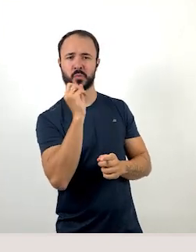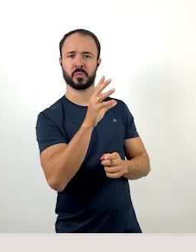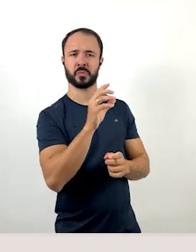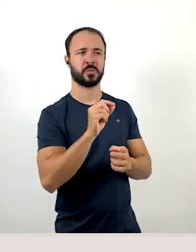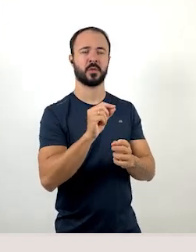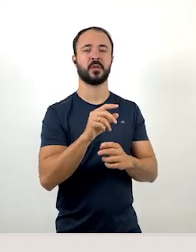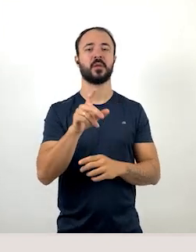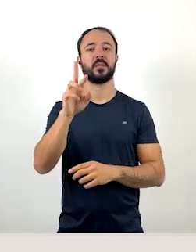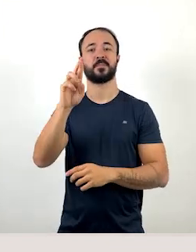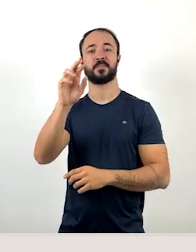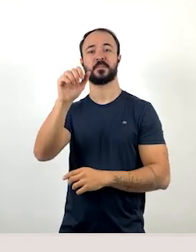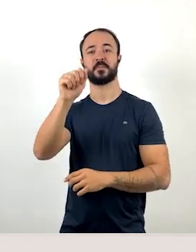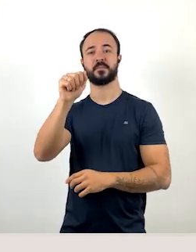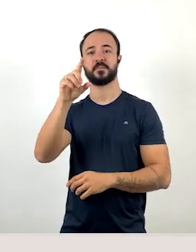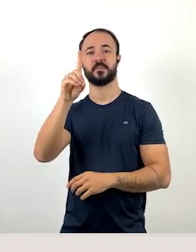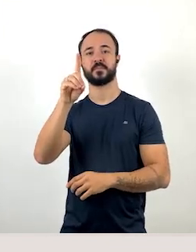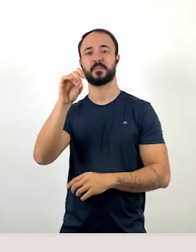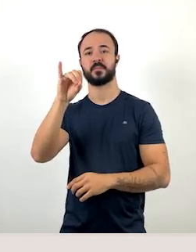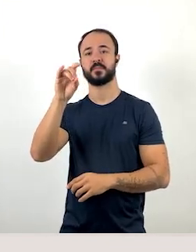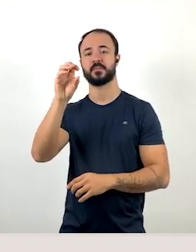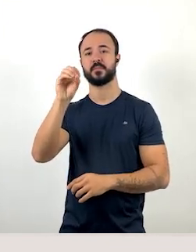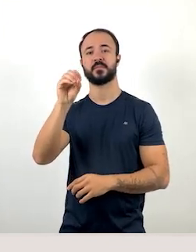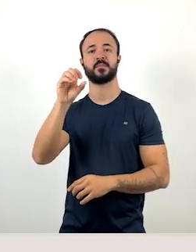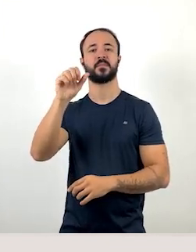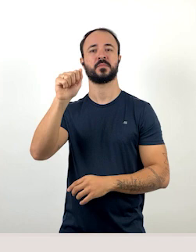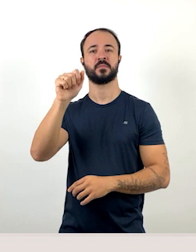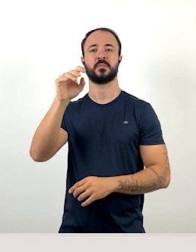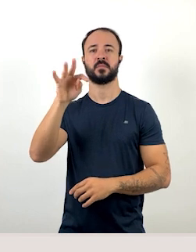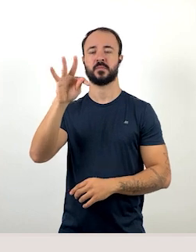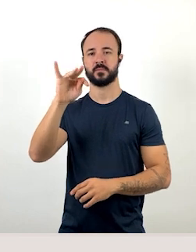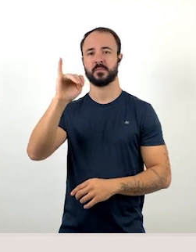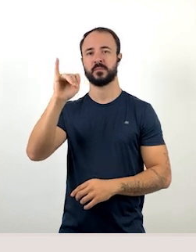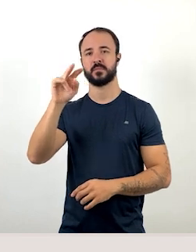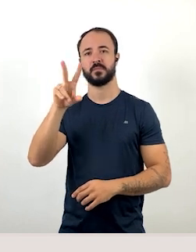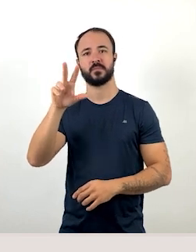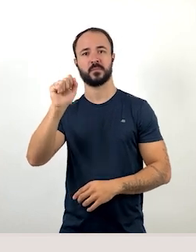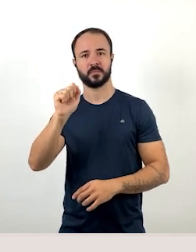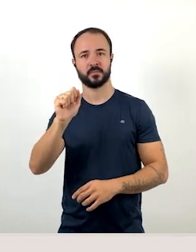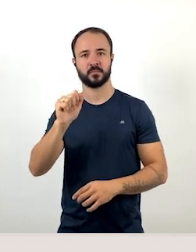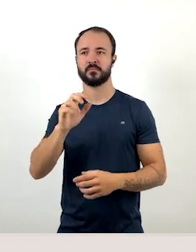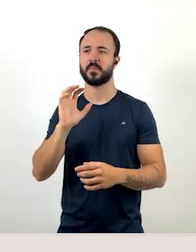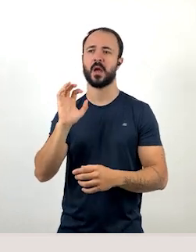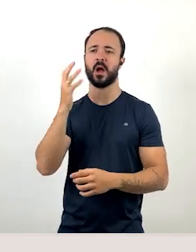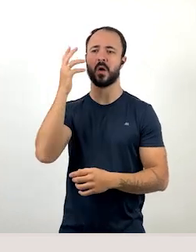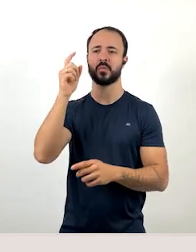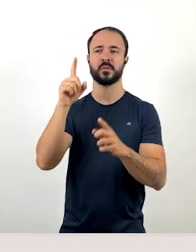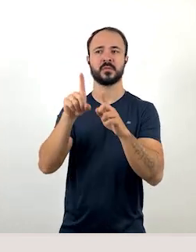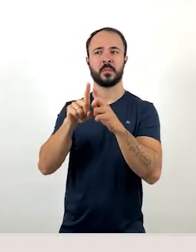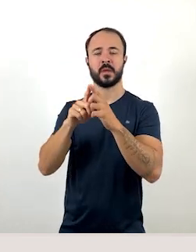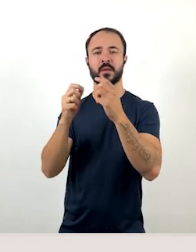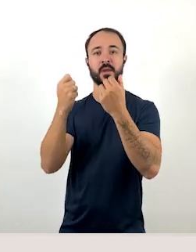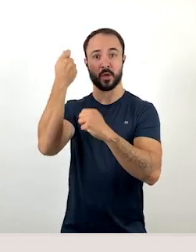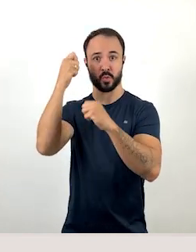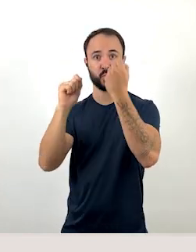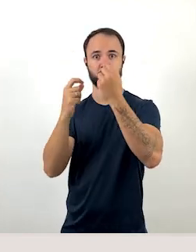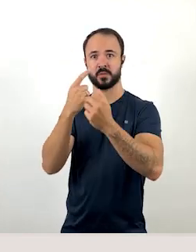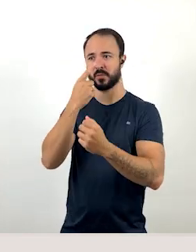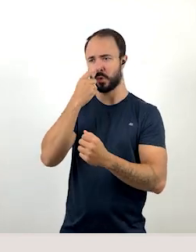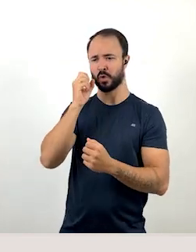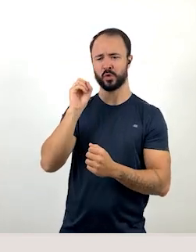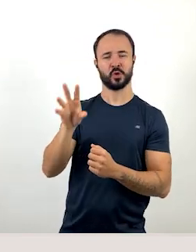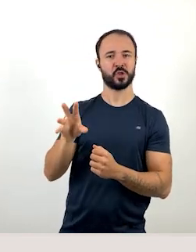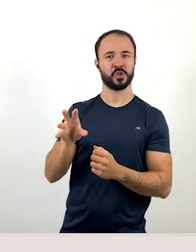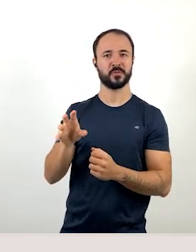radioativa, muito produzida principalmente na energia nuclear, e nós temos o descarte do lixo radioativo. A poluição